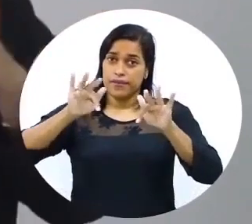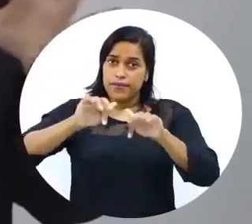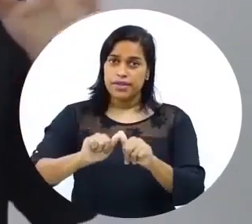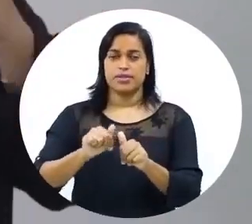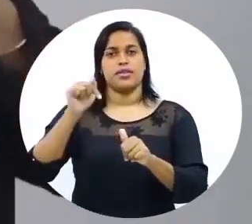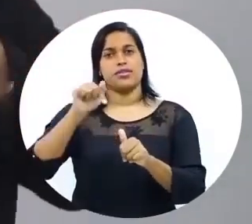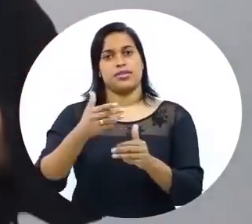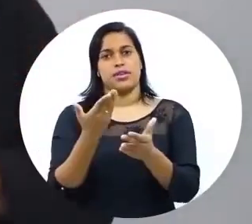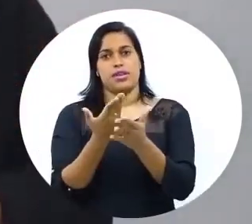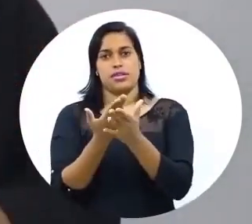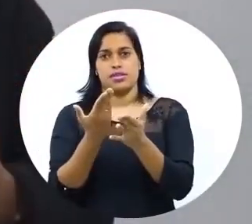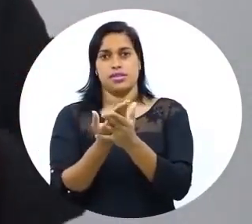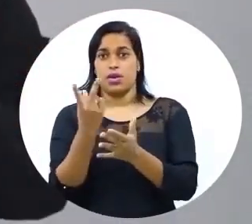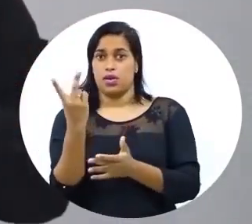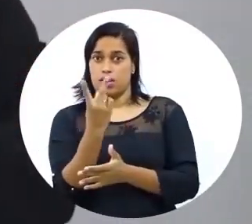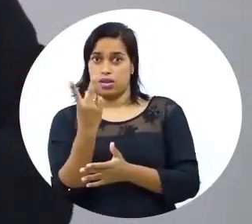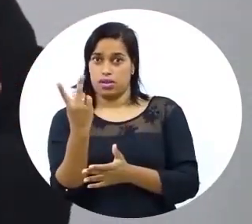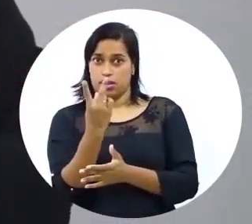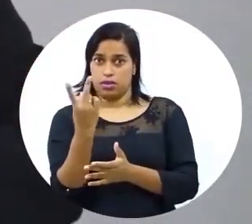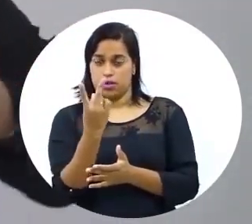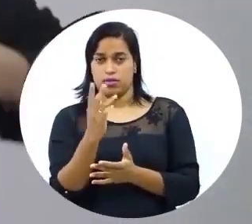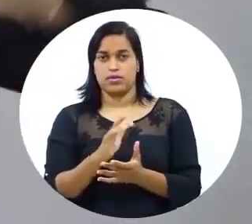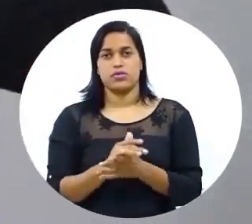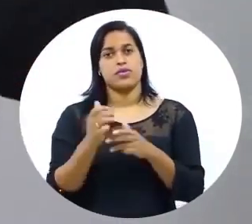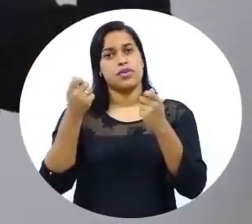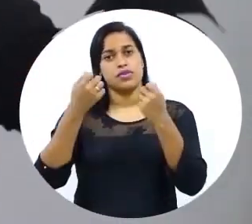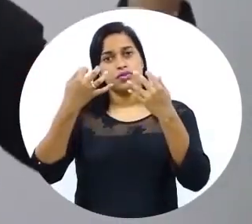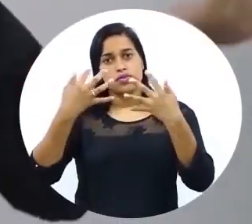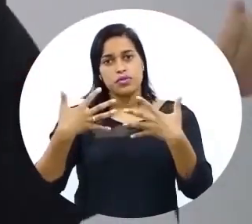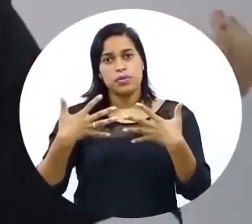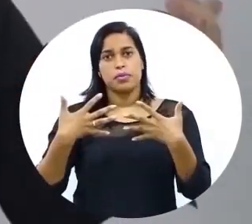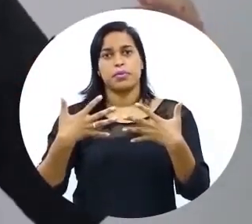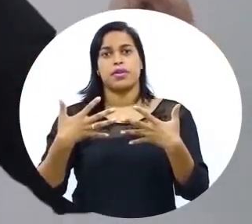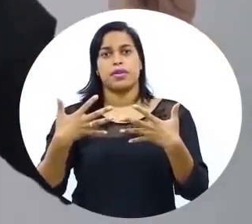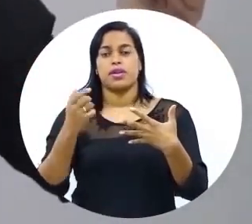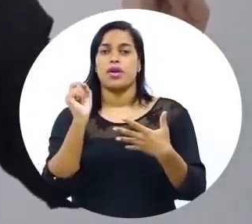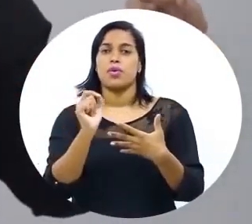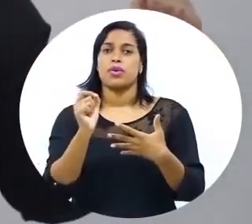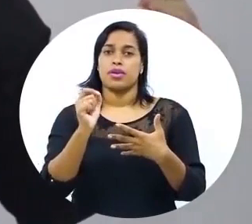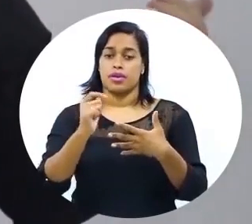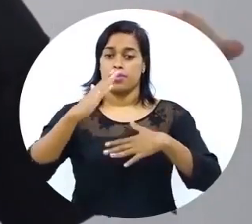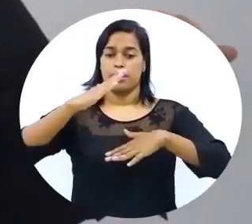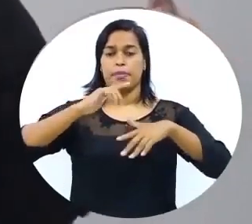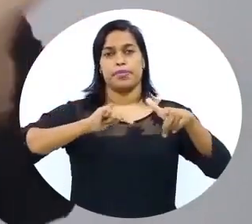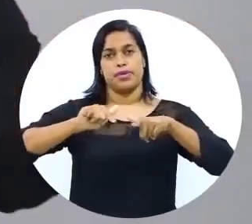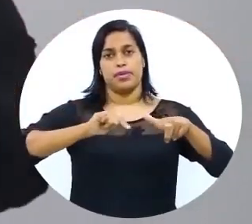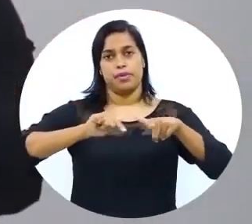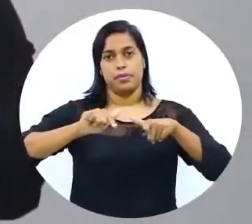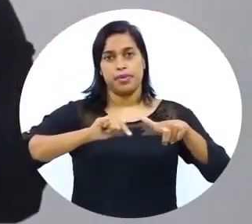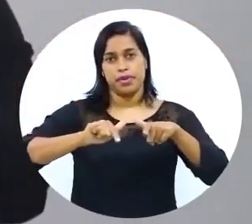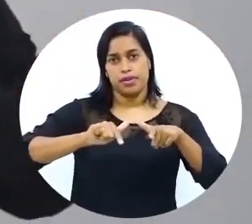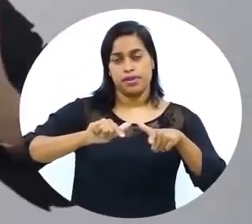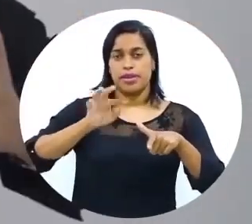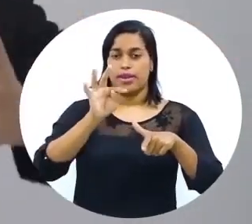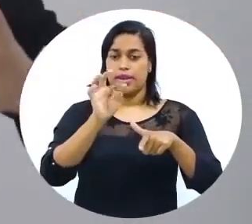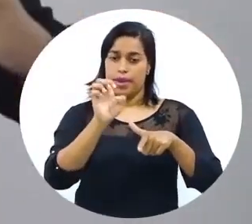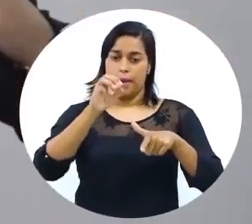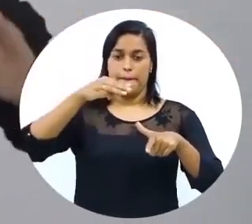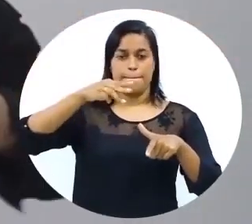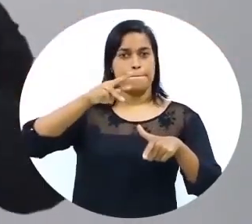momento, essa aula vai ser dividida em 2 momentos. A gente vai falar um pouquinho sobre a empregabilidade e a trabalhabilidade. Por